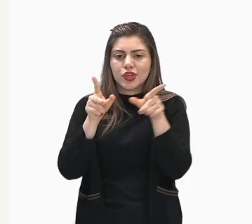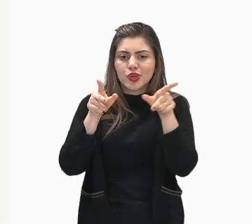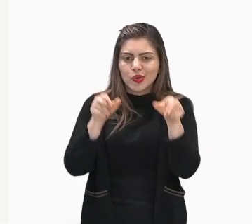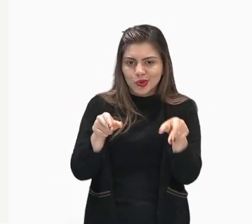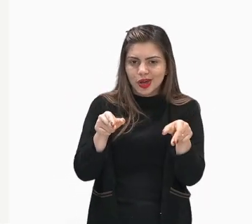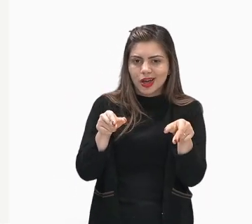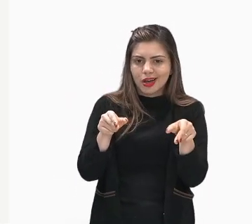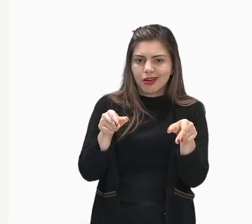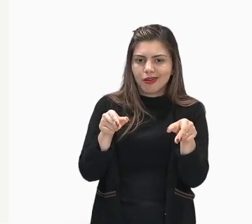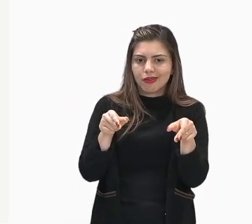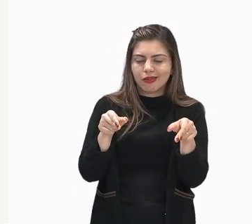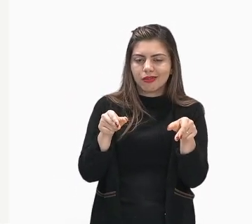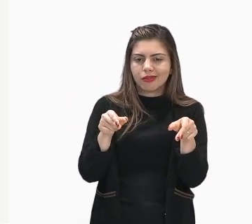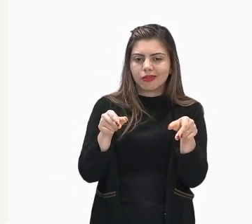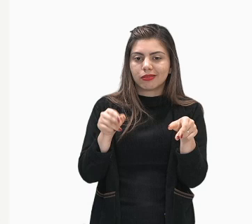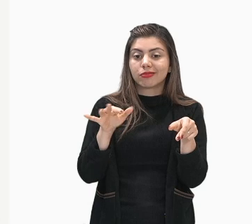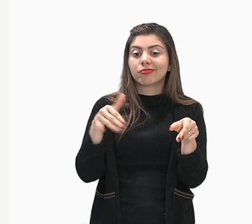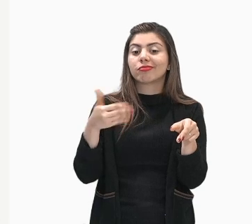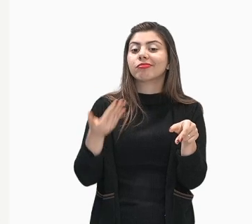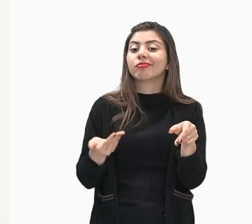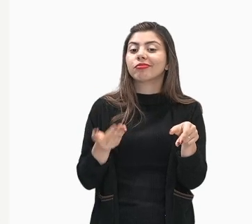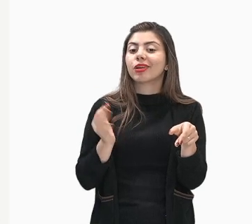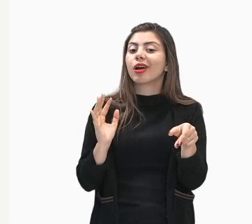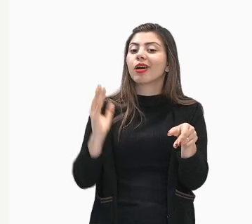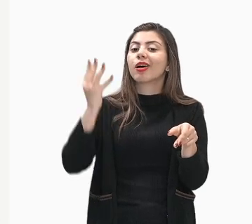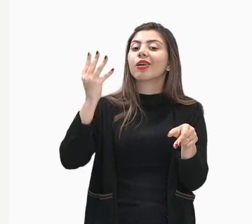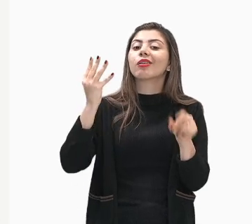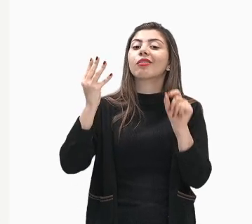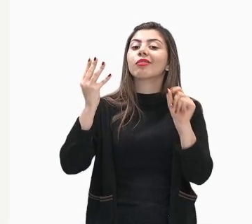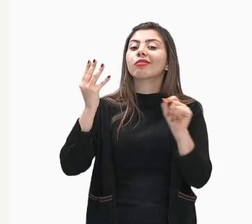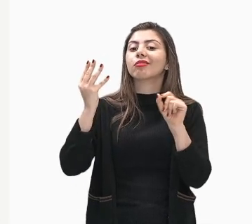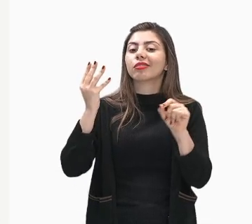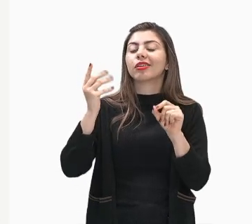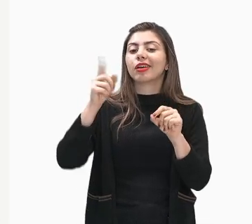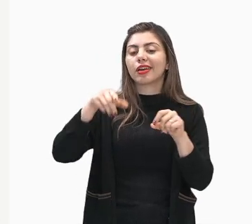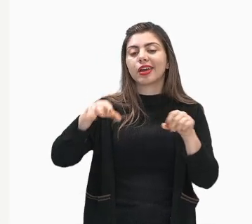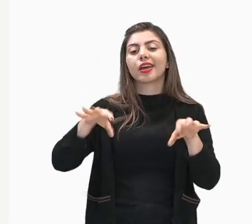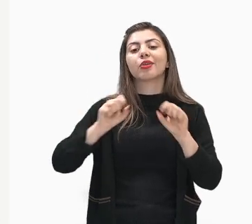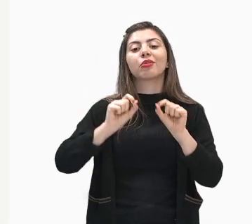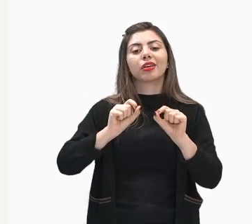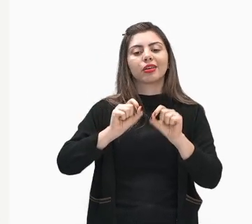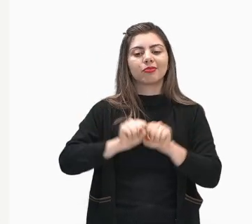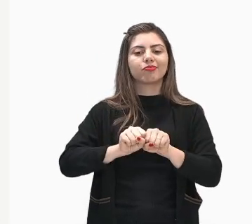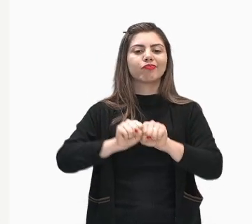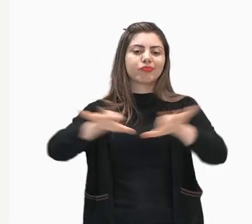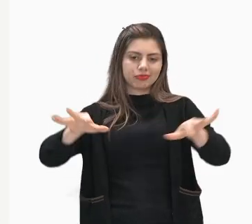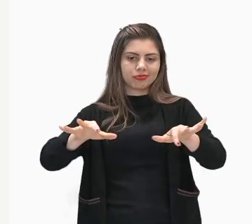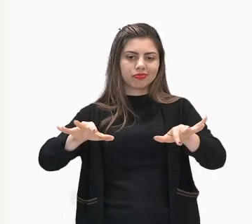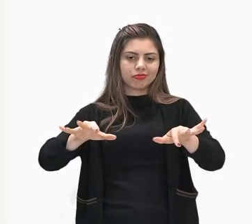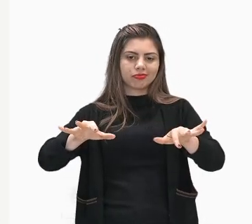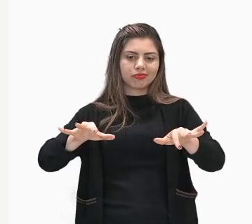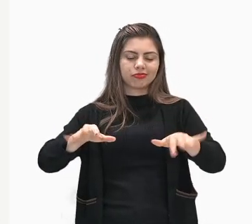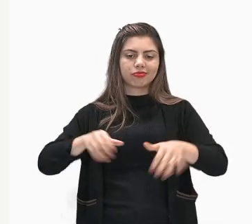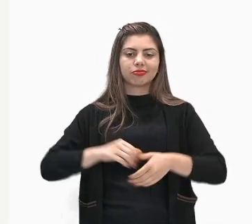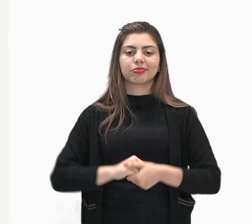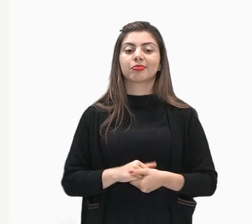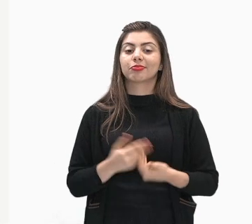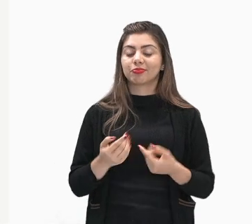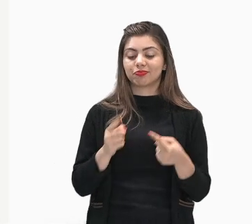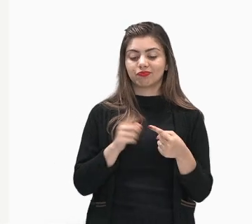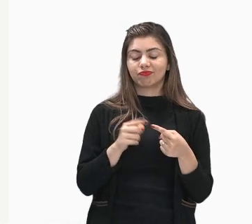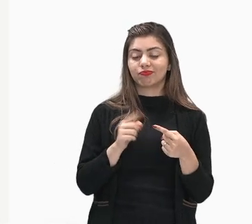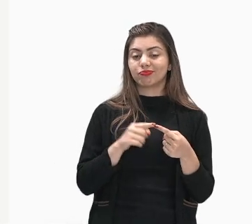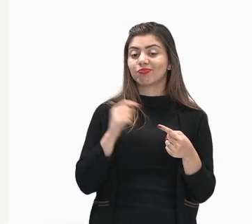da primeira afirmação, eu vou ter uma situação de repulsão. Aqui na afirmação número